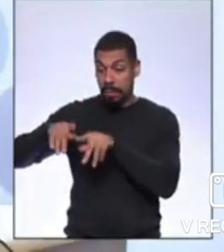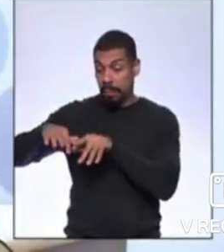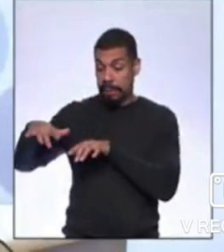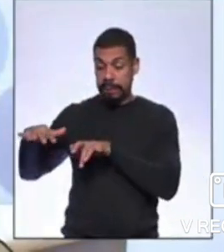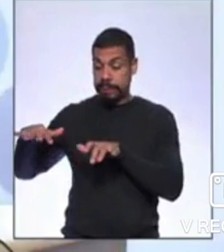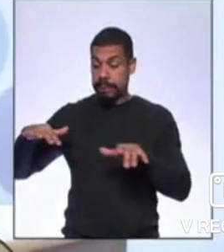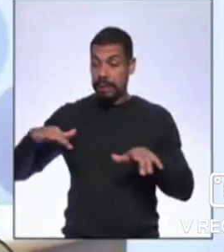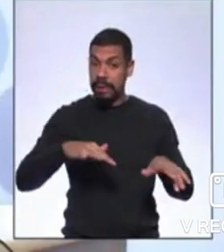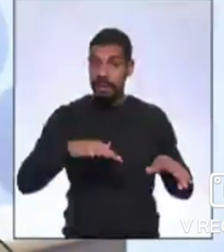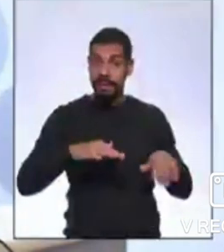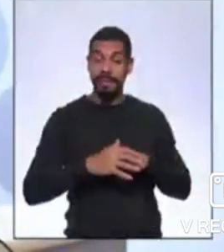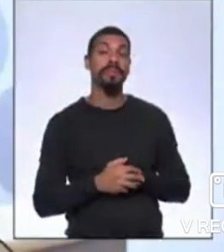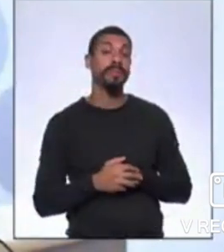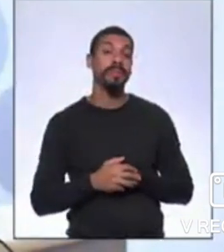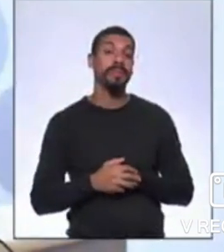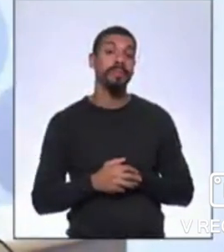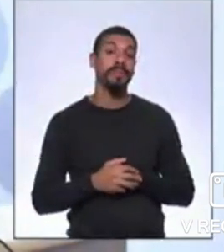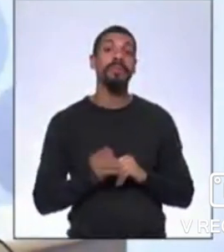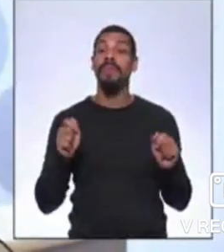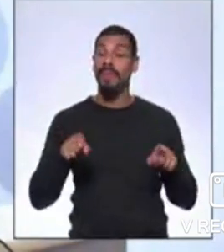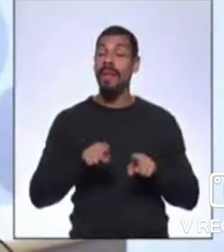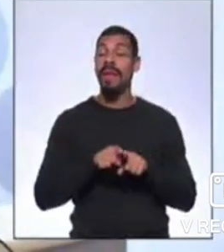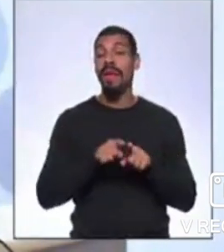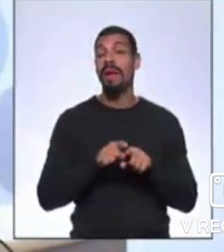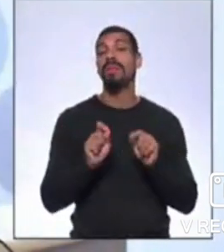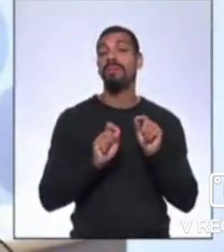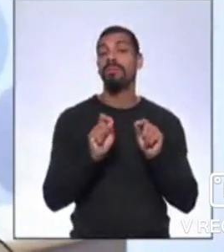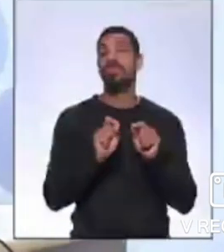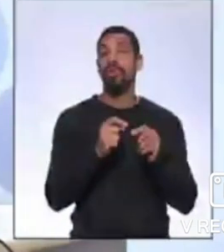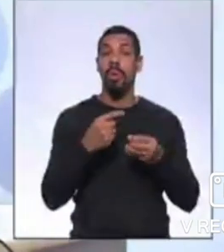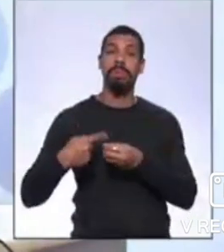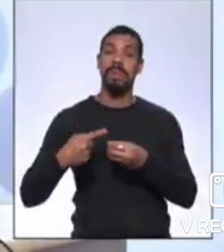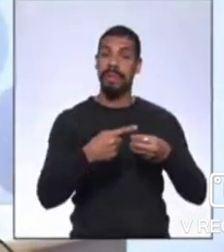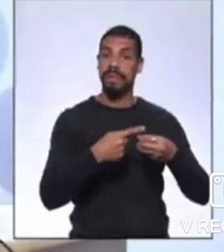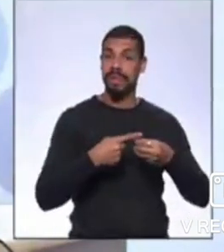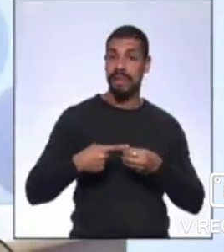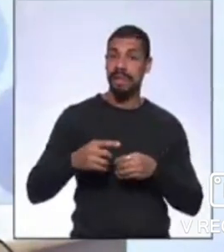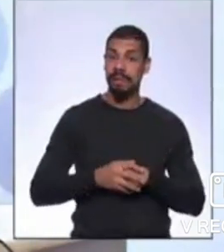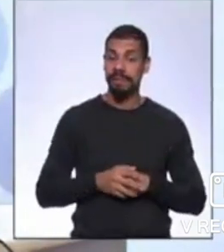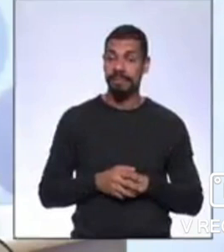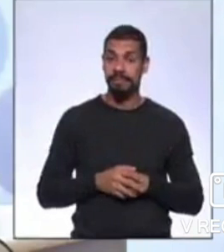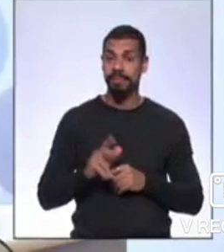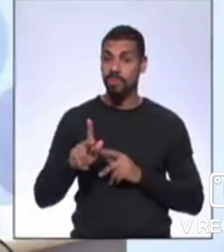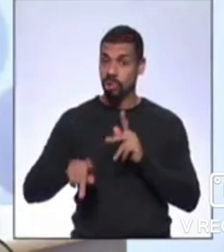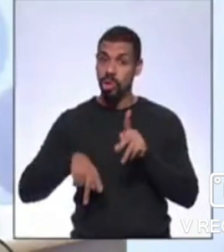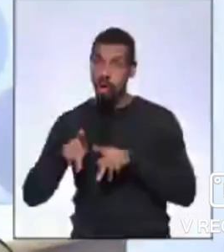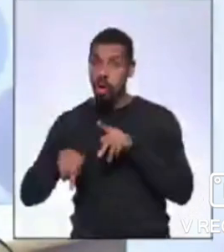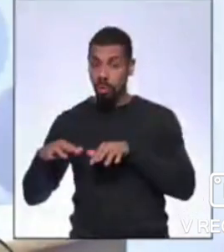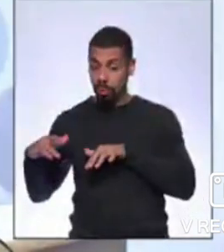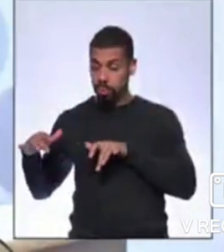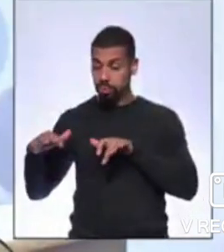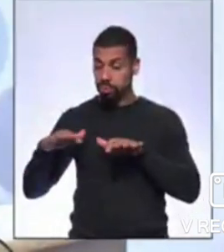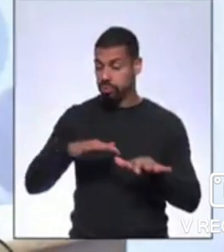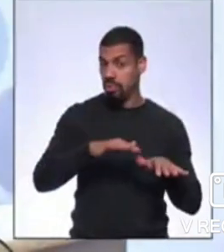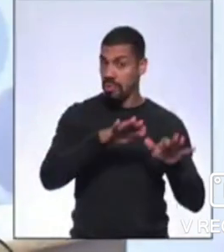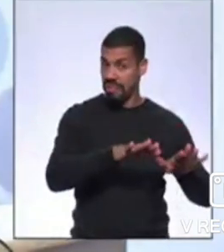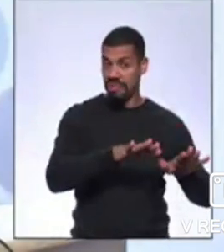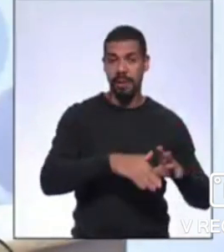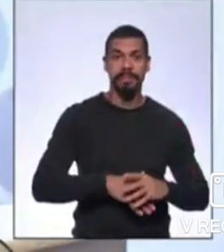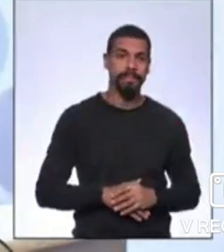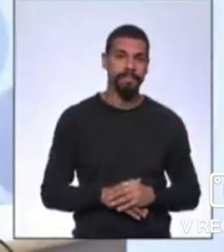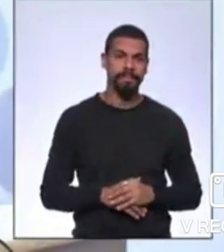território é interessante para o estabelecimento de uma civilização, de um povo, eles vão lá e vão ficar por ali mesmo.